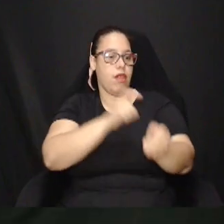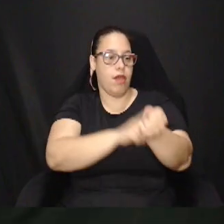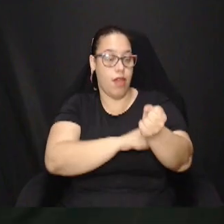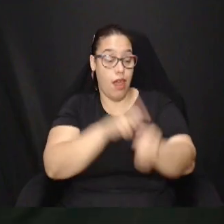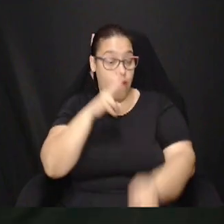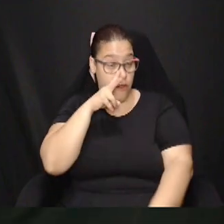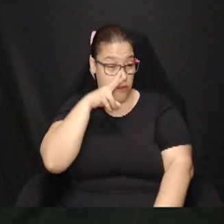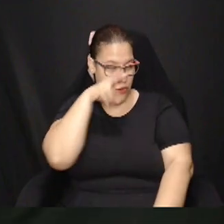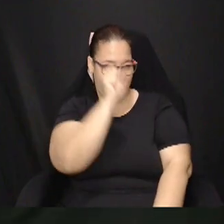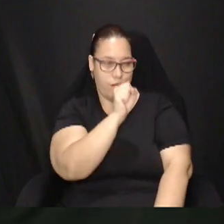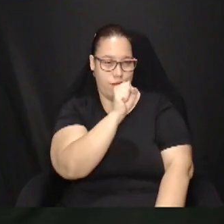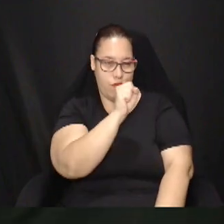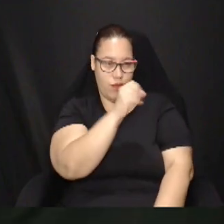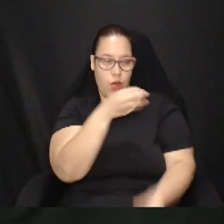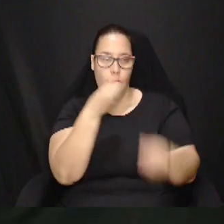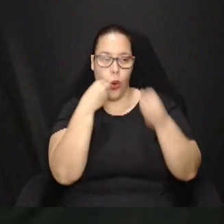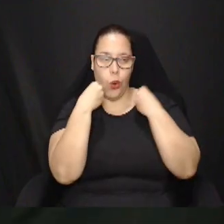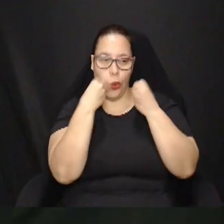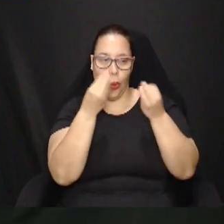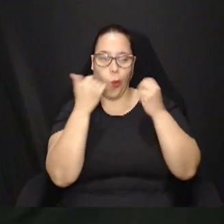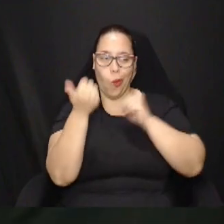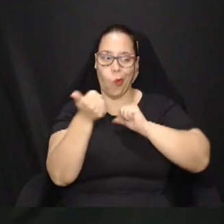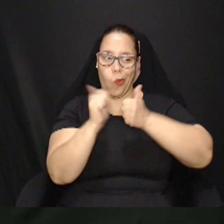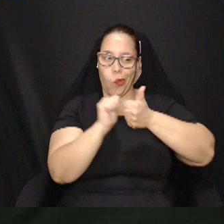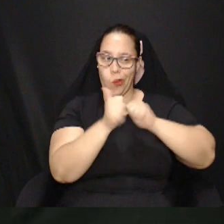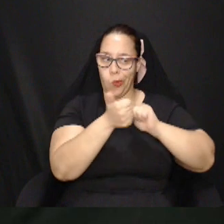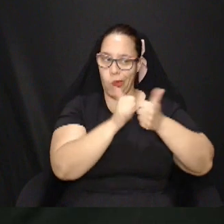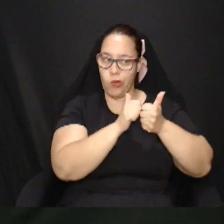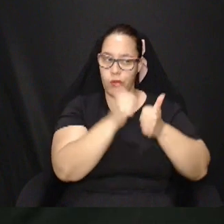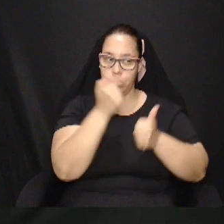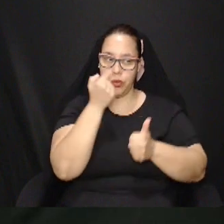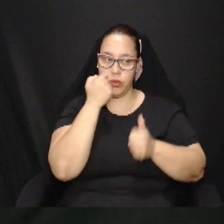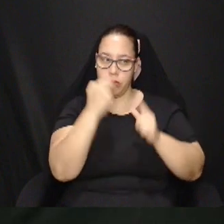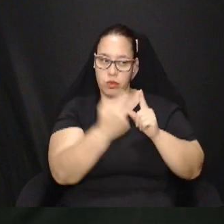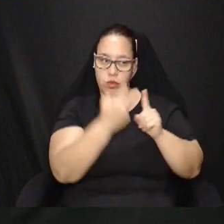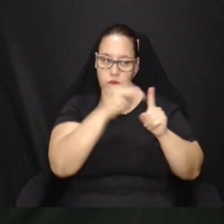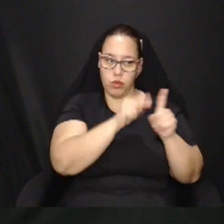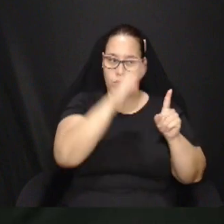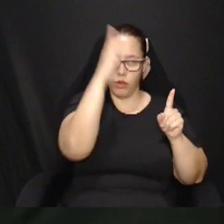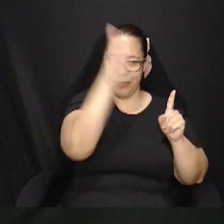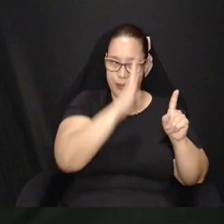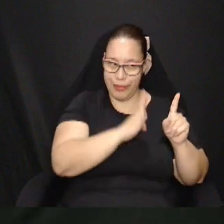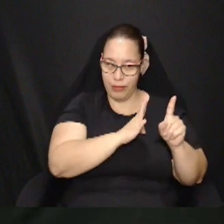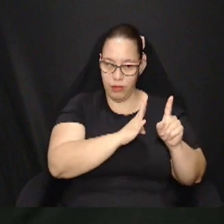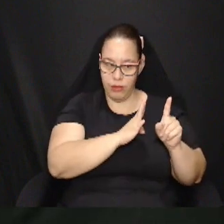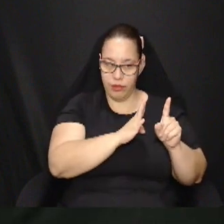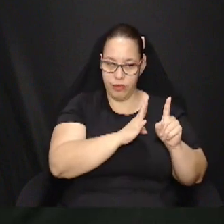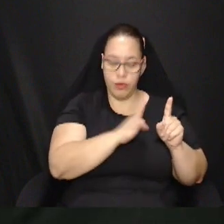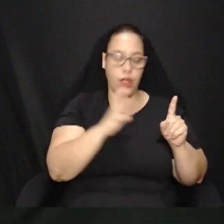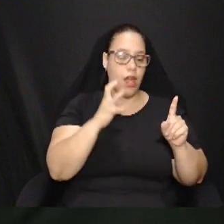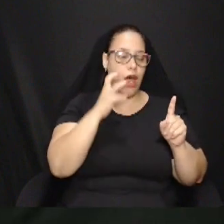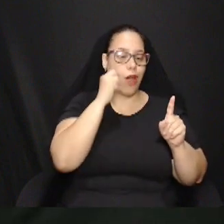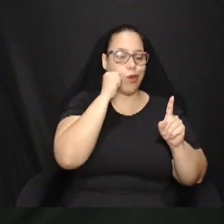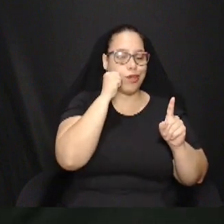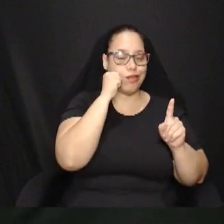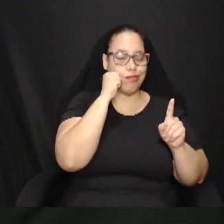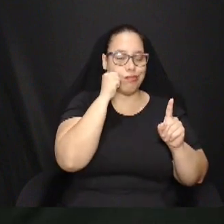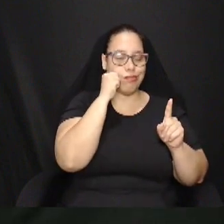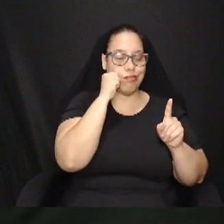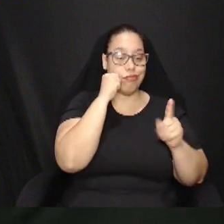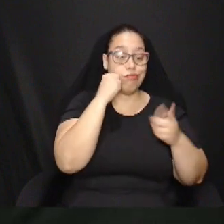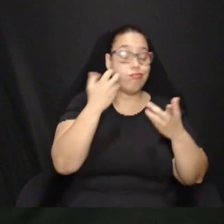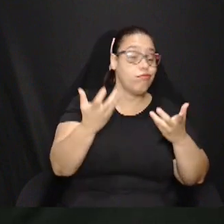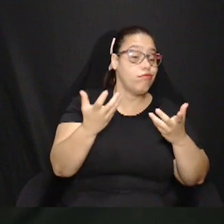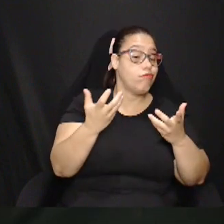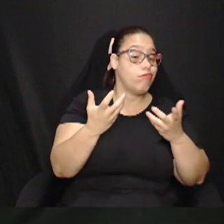que você avalia a visão da sociedade brasileira sobre a adoção, né? E o caminho